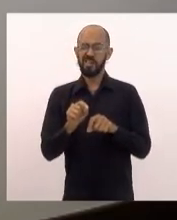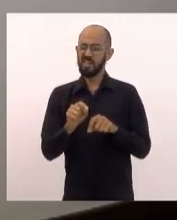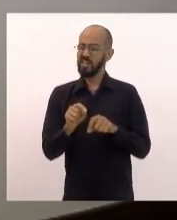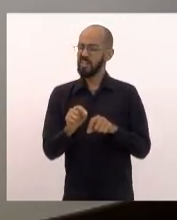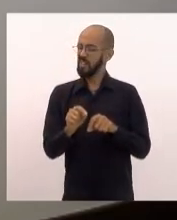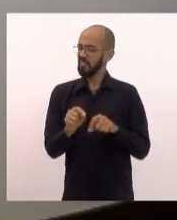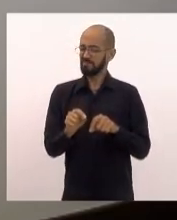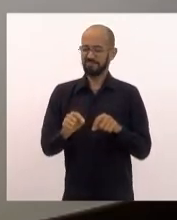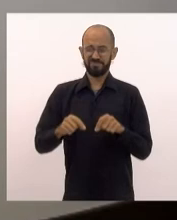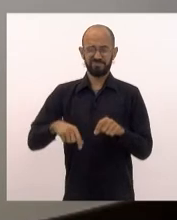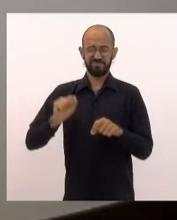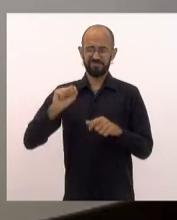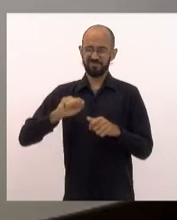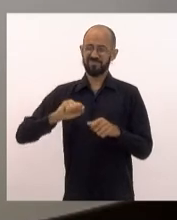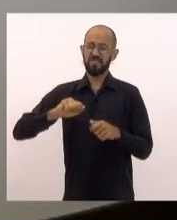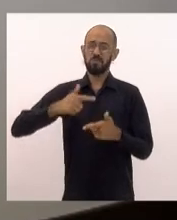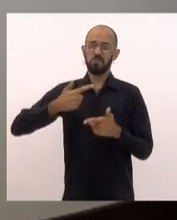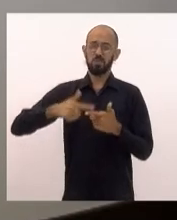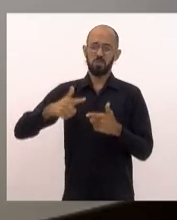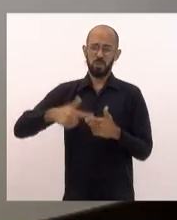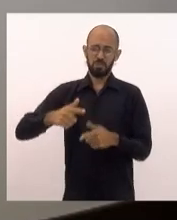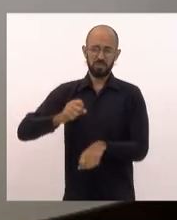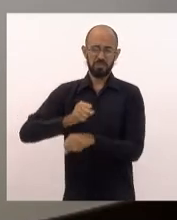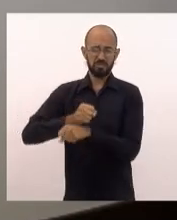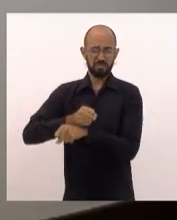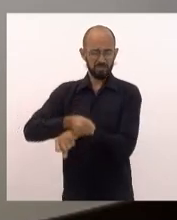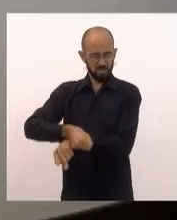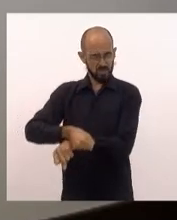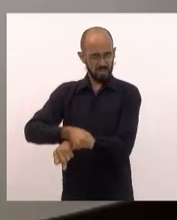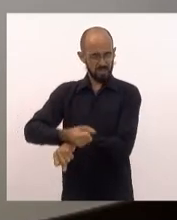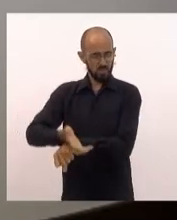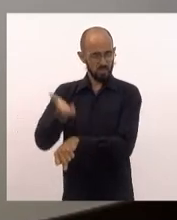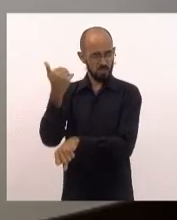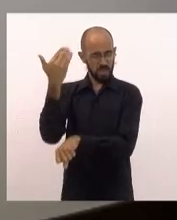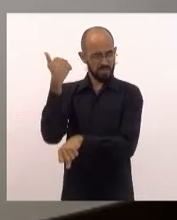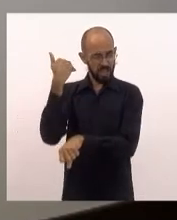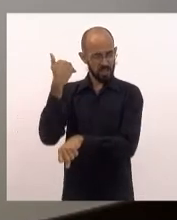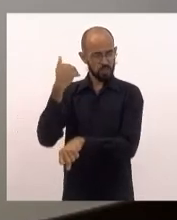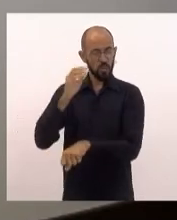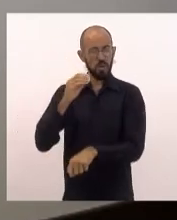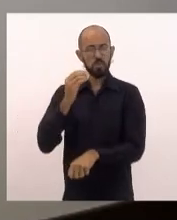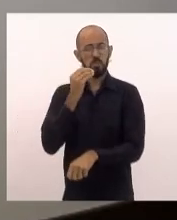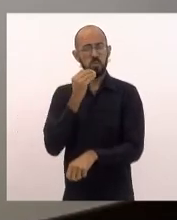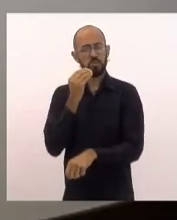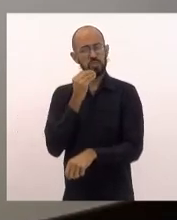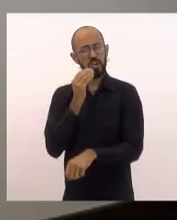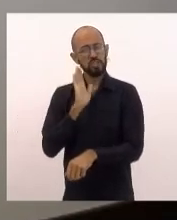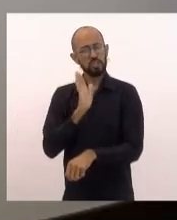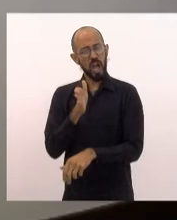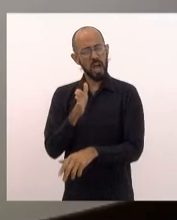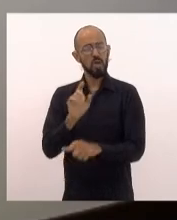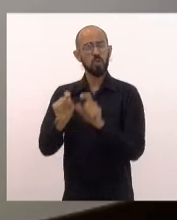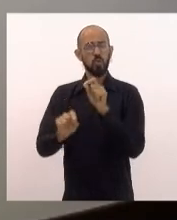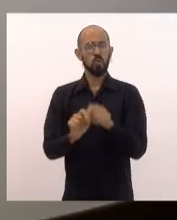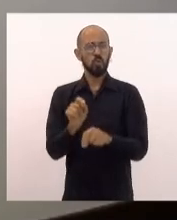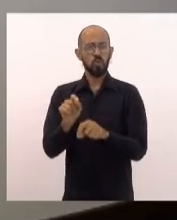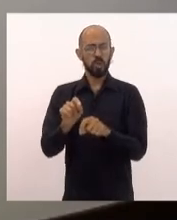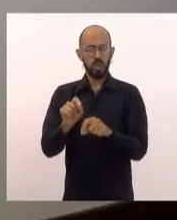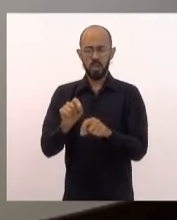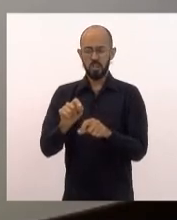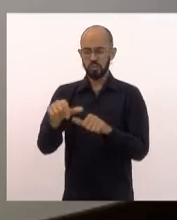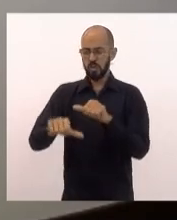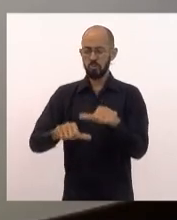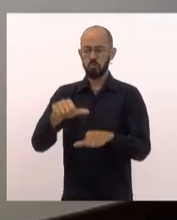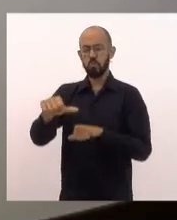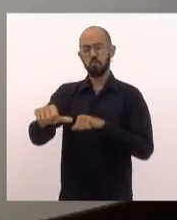enormes, gigantescos, de escravização de negros e negras, era para a gente ter passado, digamos assim, virado uma